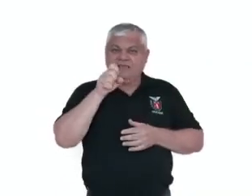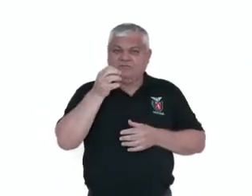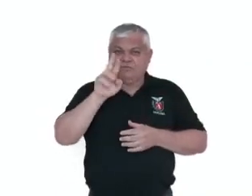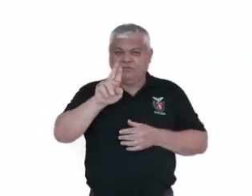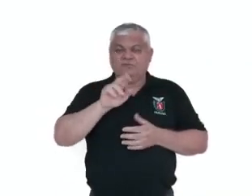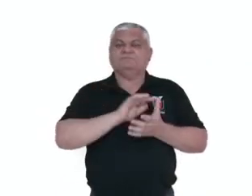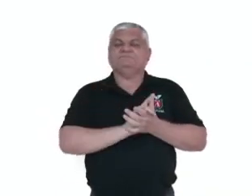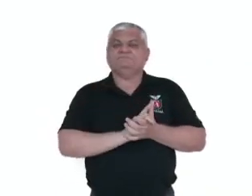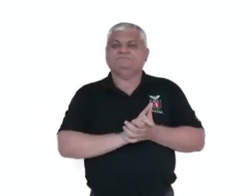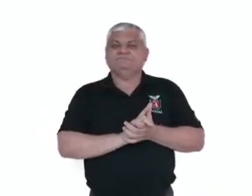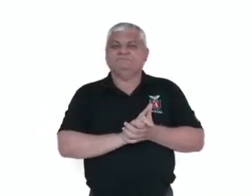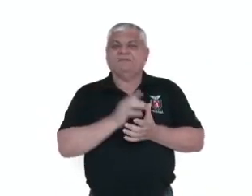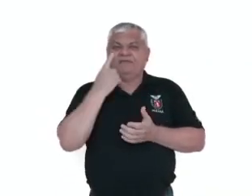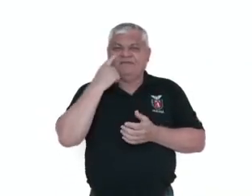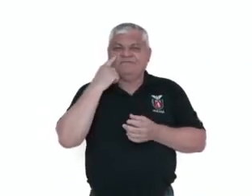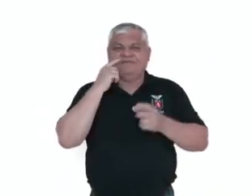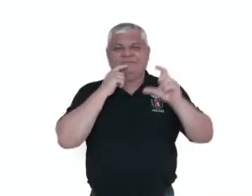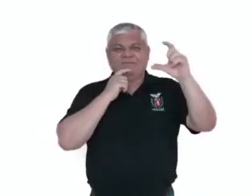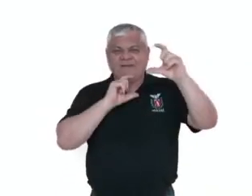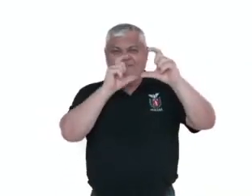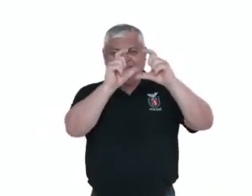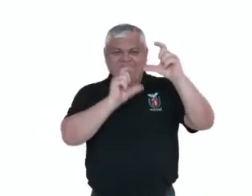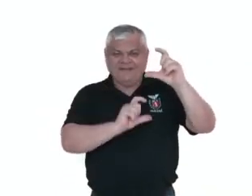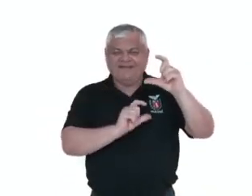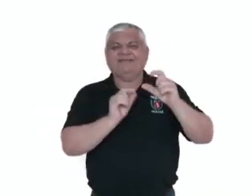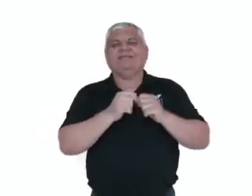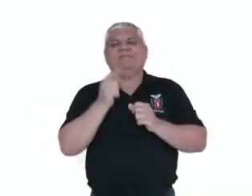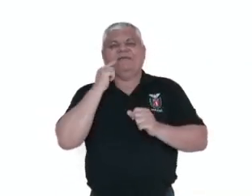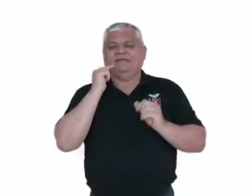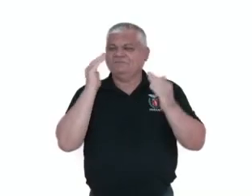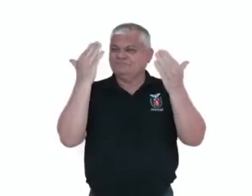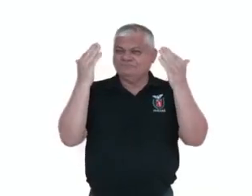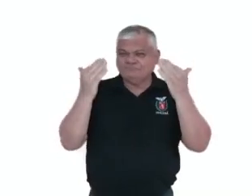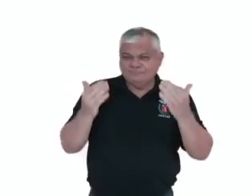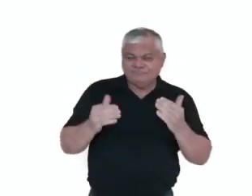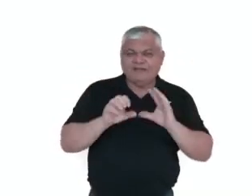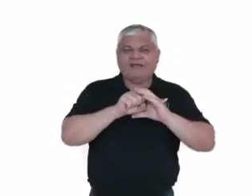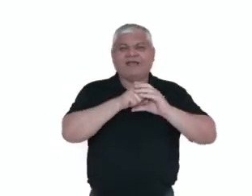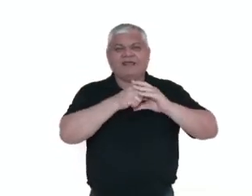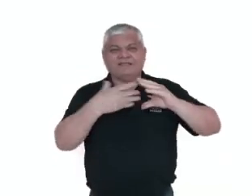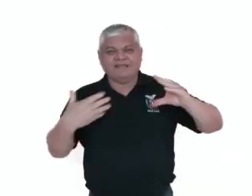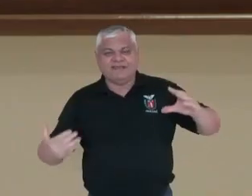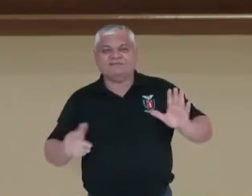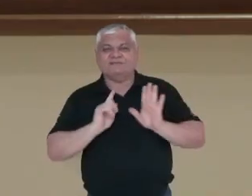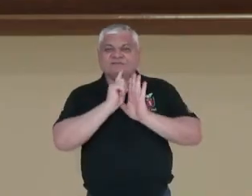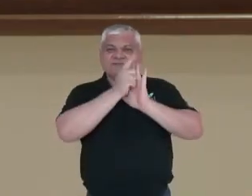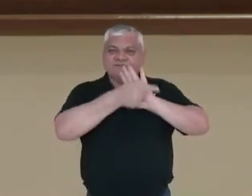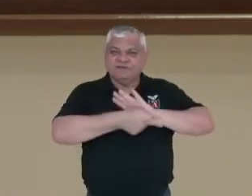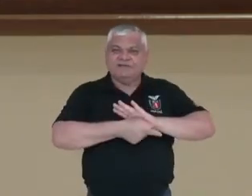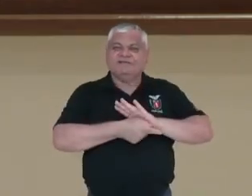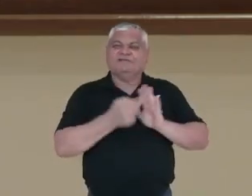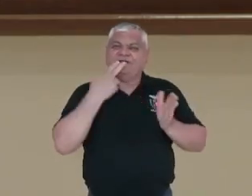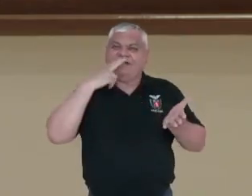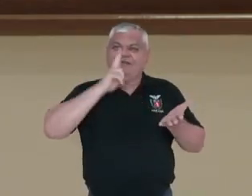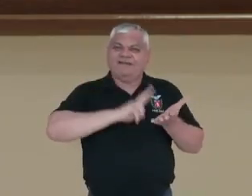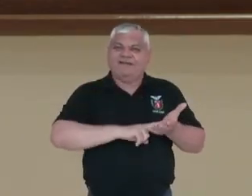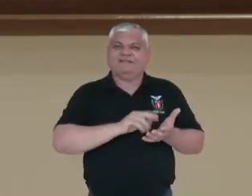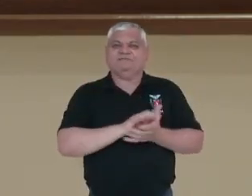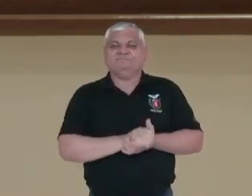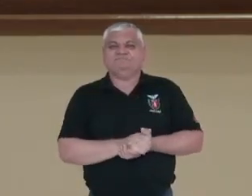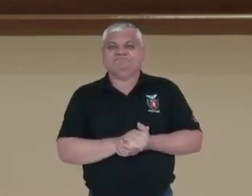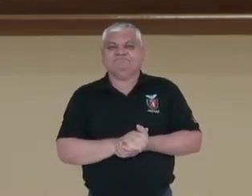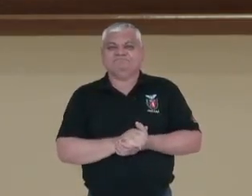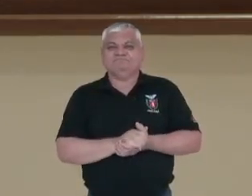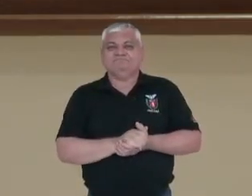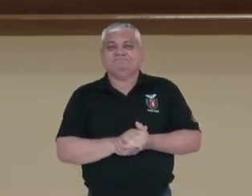alguns exemplos e estudamos a estrutura, assim como analisamos características desse gênero textual. E é isso